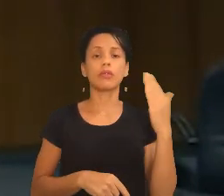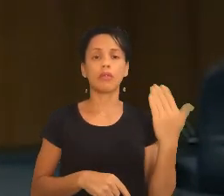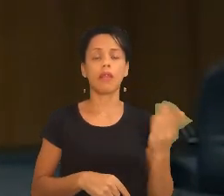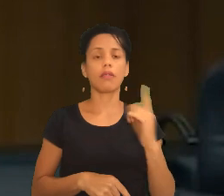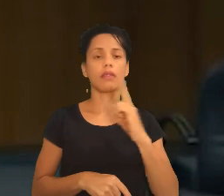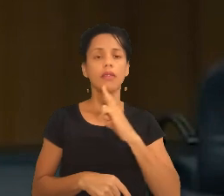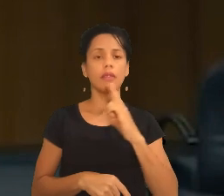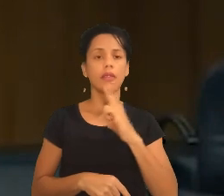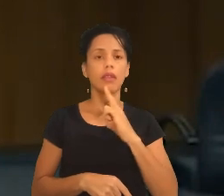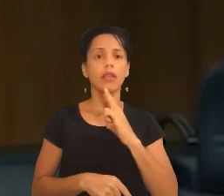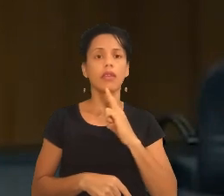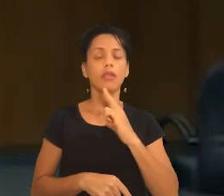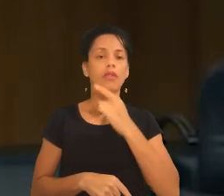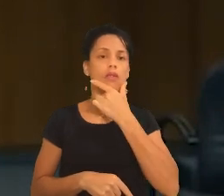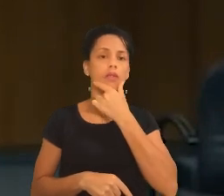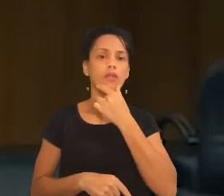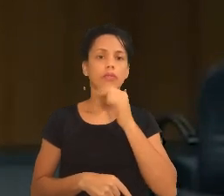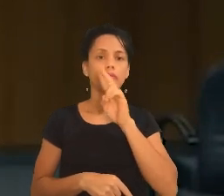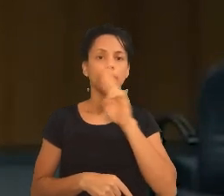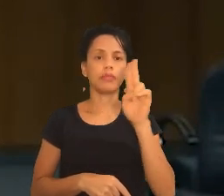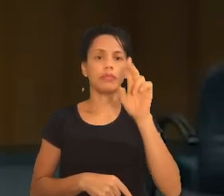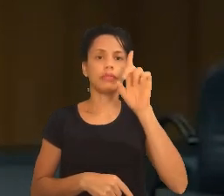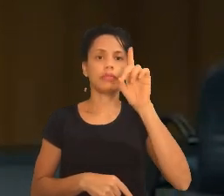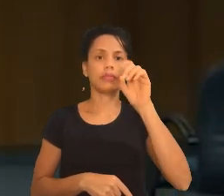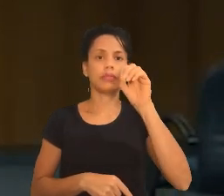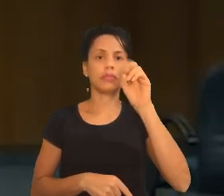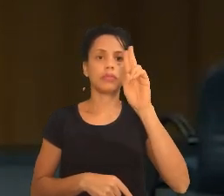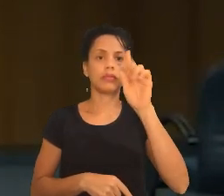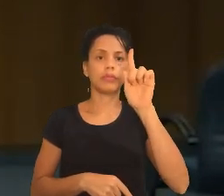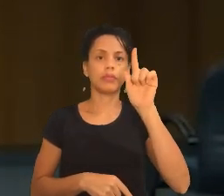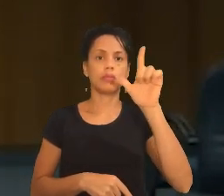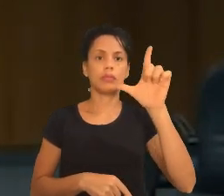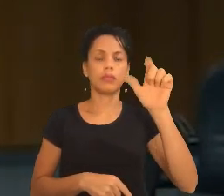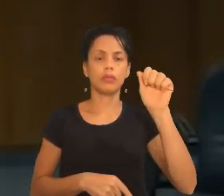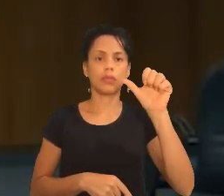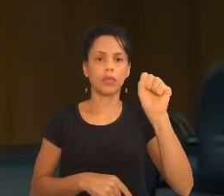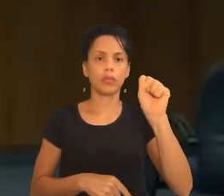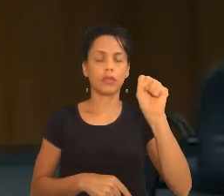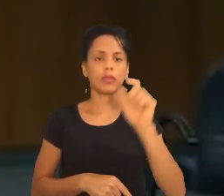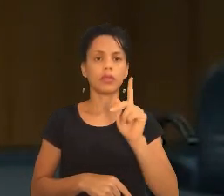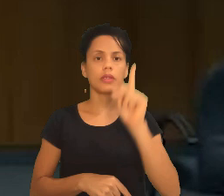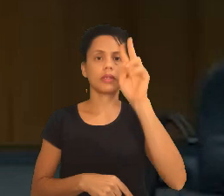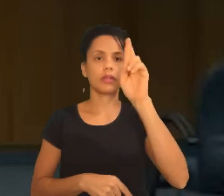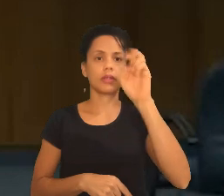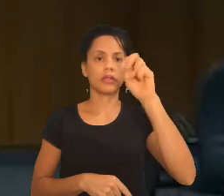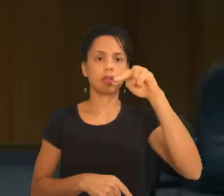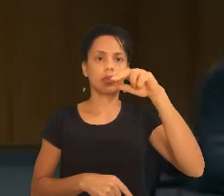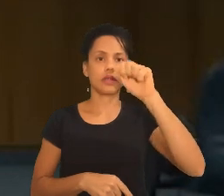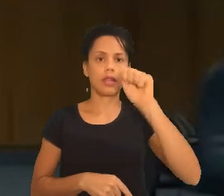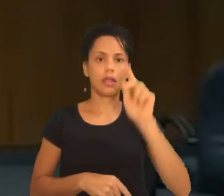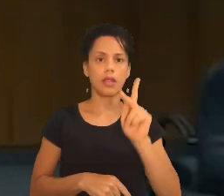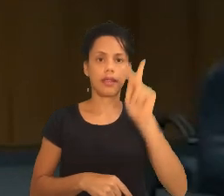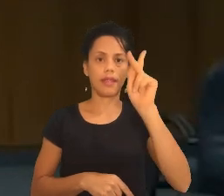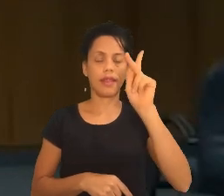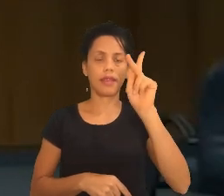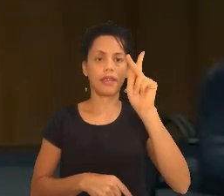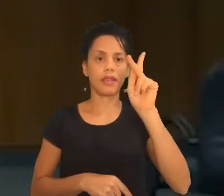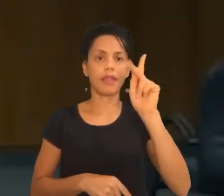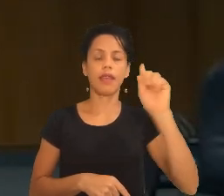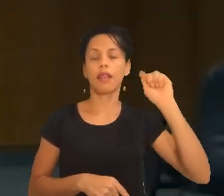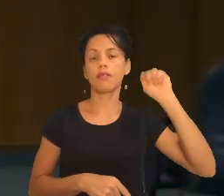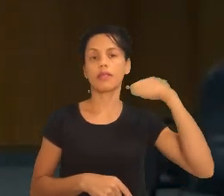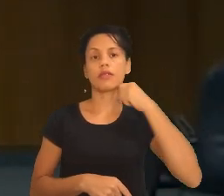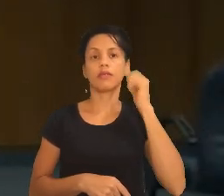Krenak, o nosso artista principal do filme, que muito nos honra com a sua presença,